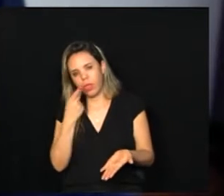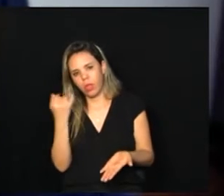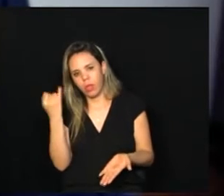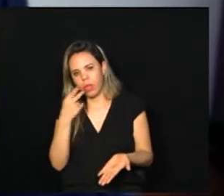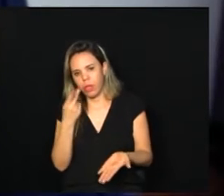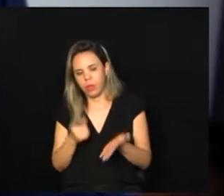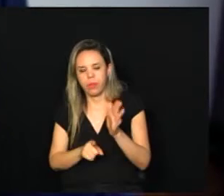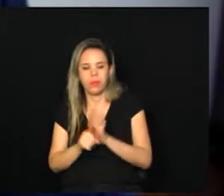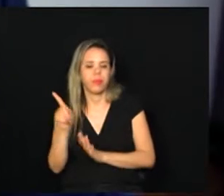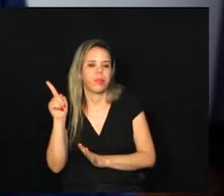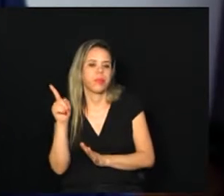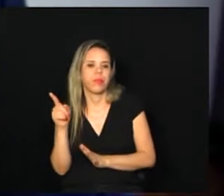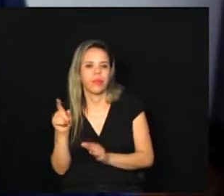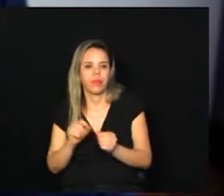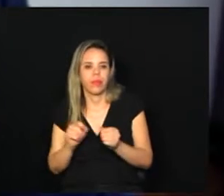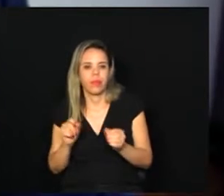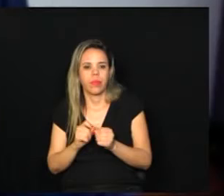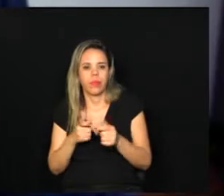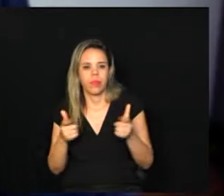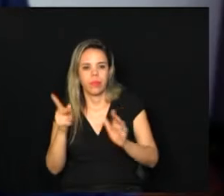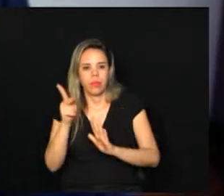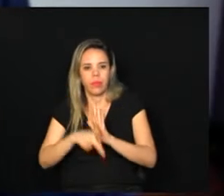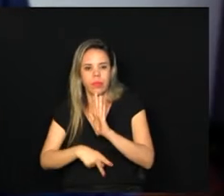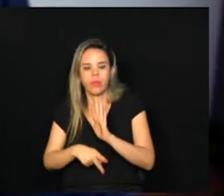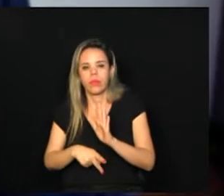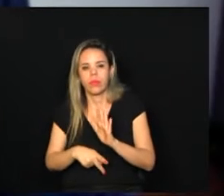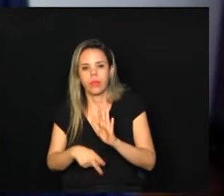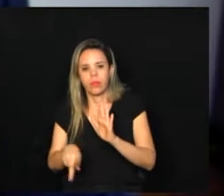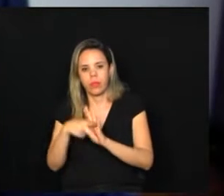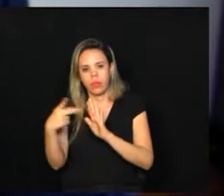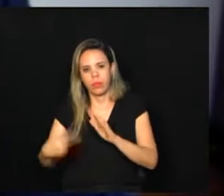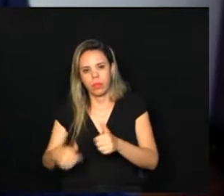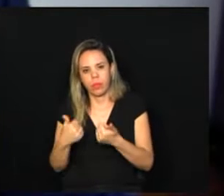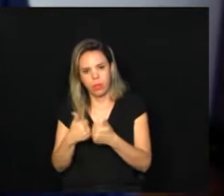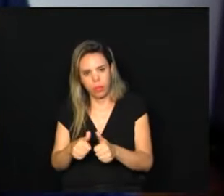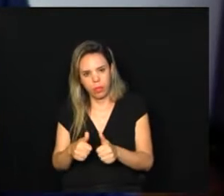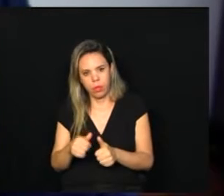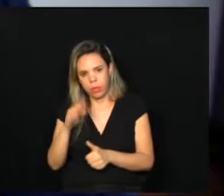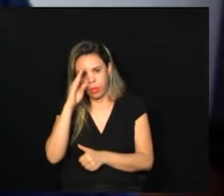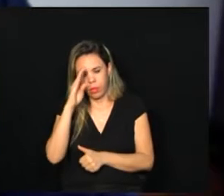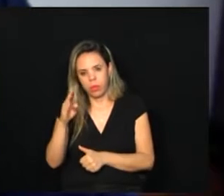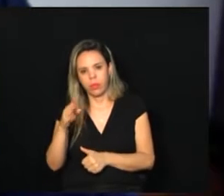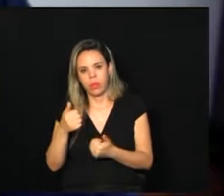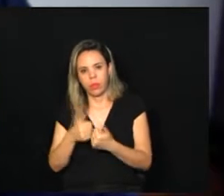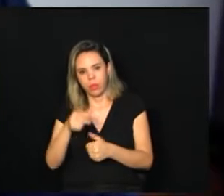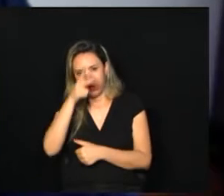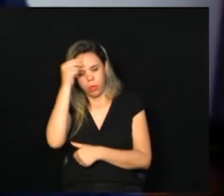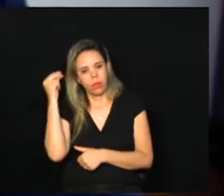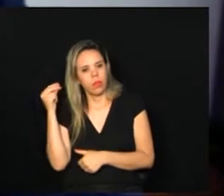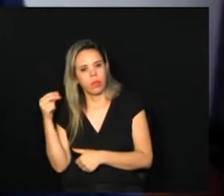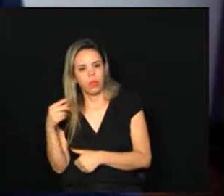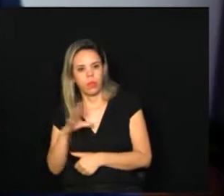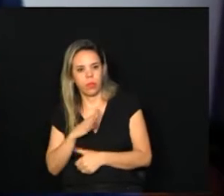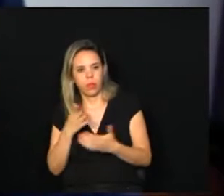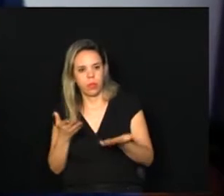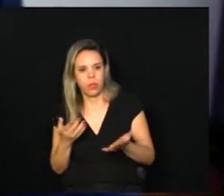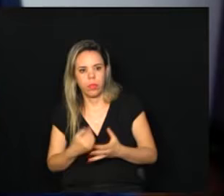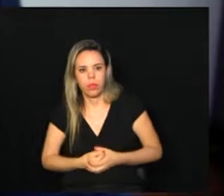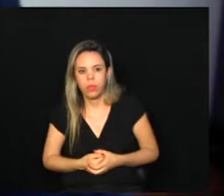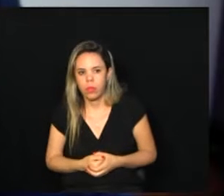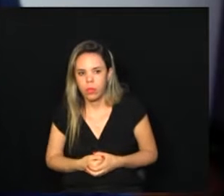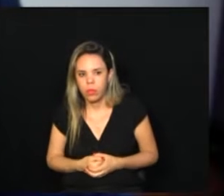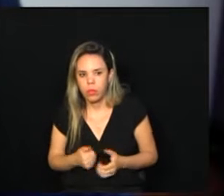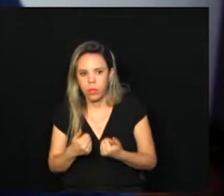pergunta. Nós estamos fazendo um grande projeto de faixa exclusiva de ônibus, né, para priorizar o transporte público coletivo na nossa cidade.